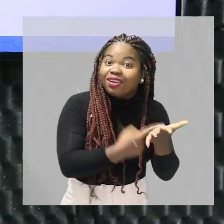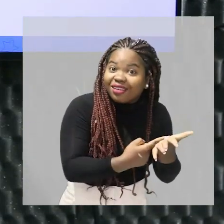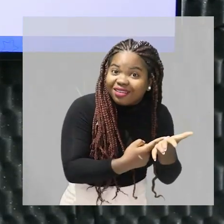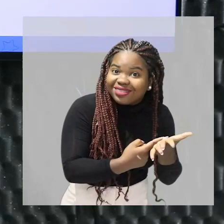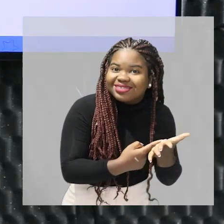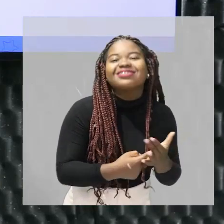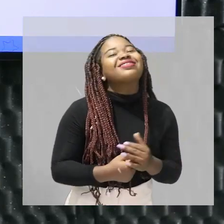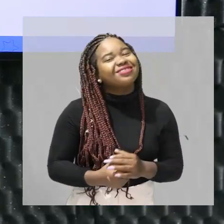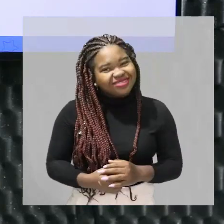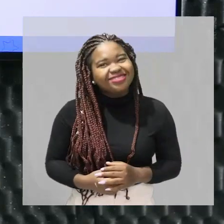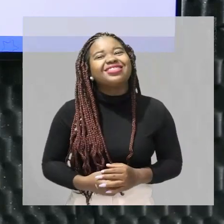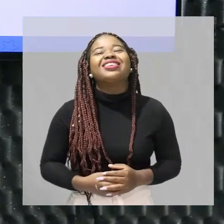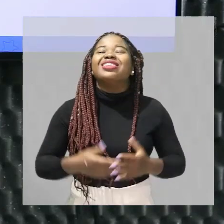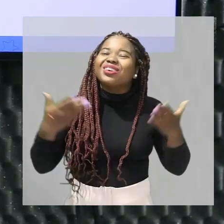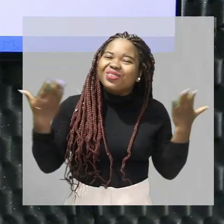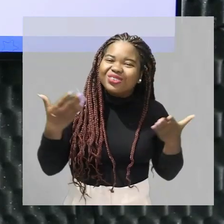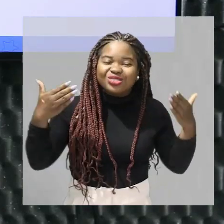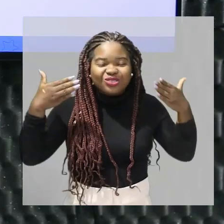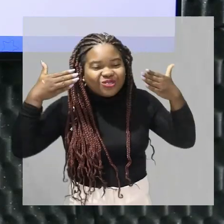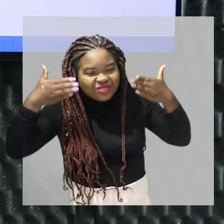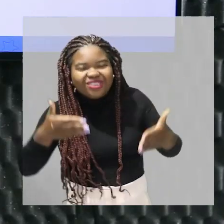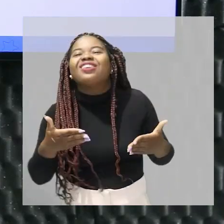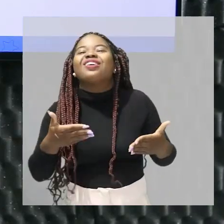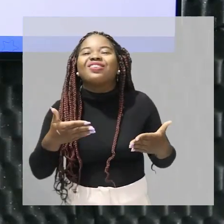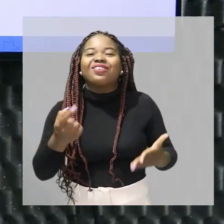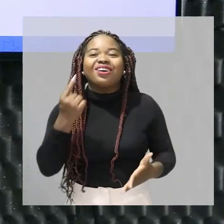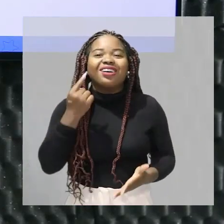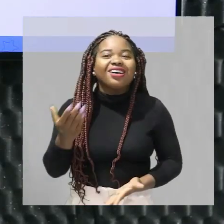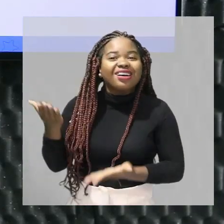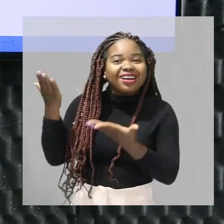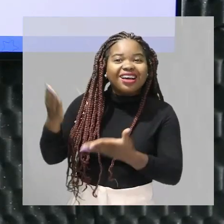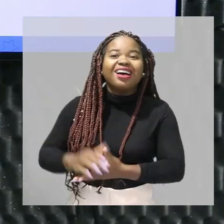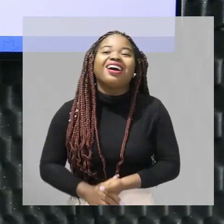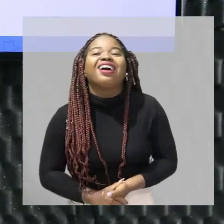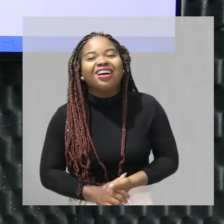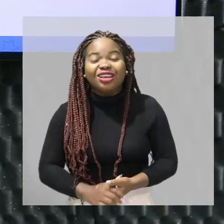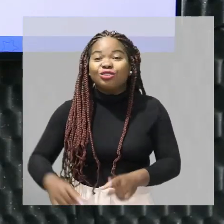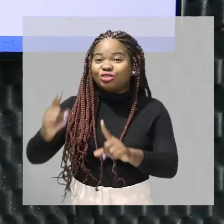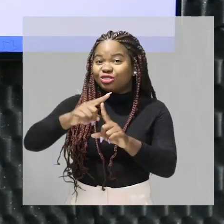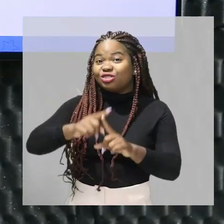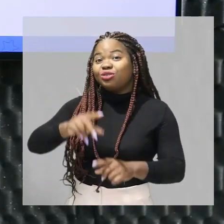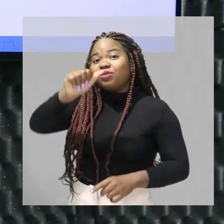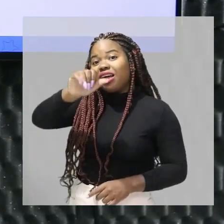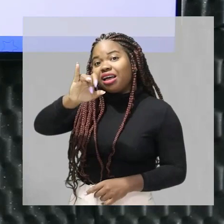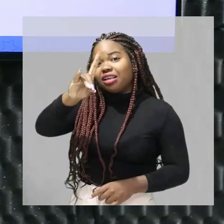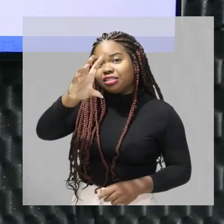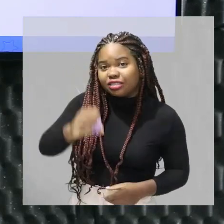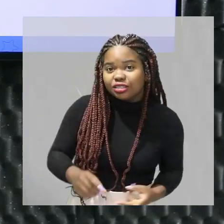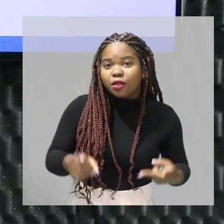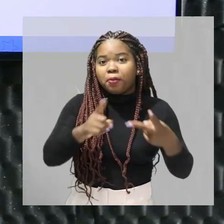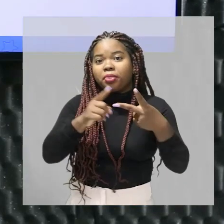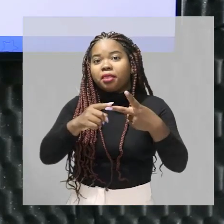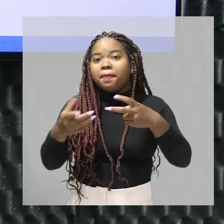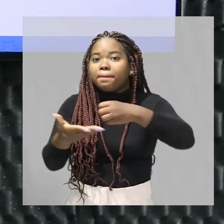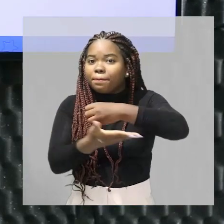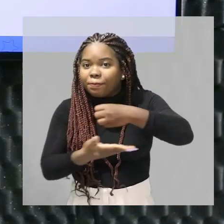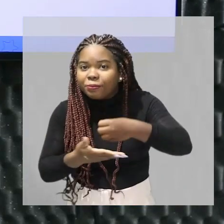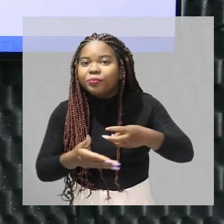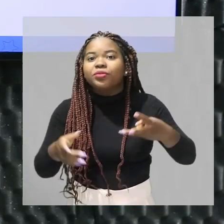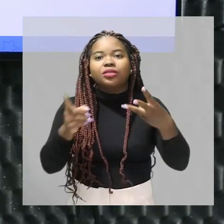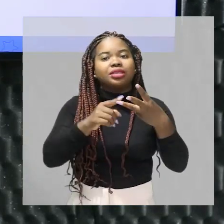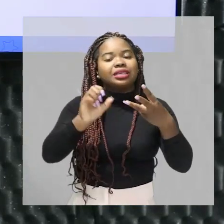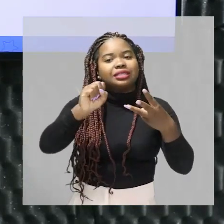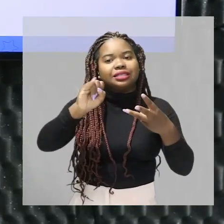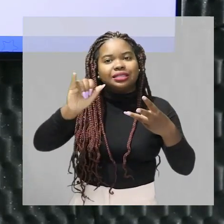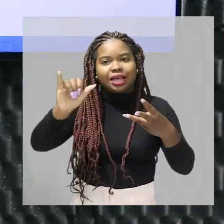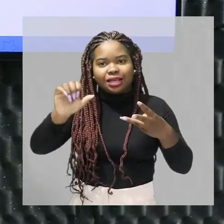Portanto, o foco, vamos estar abordando ácidos, bases, sais e óxidos, beleza?